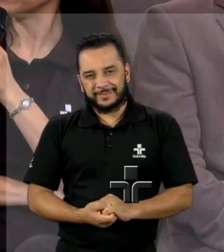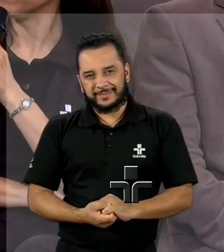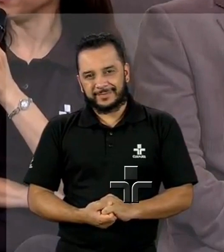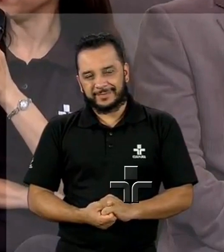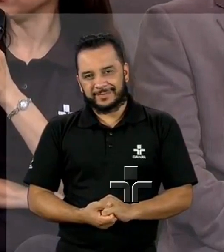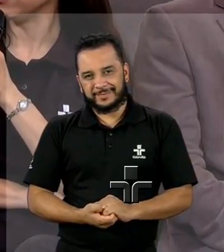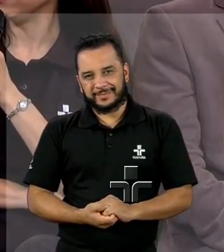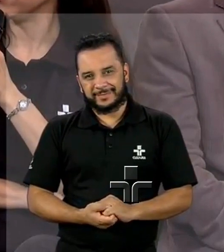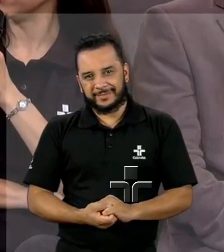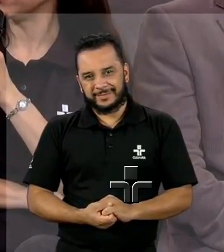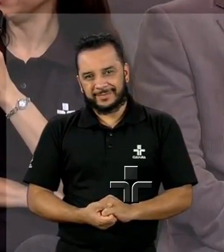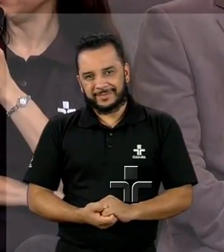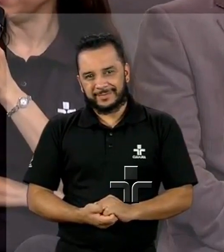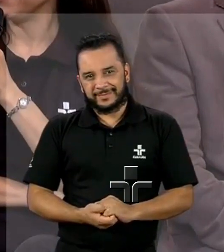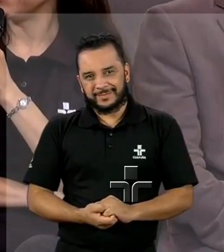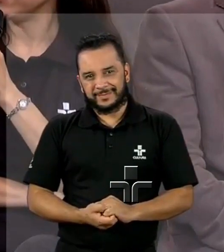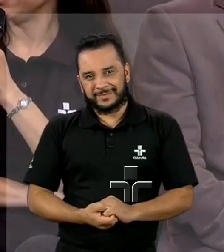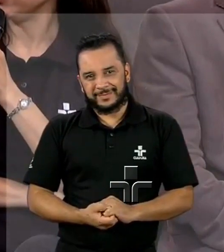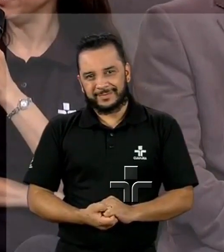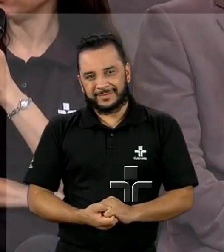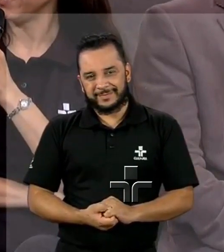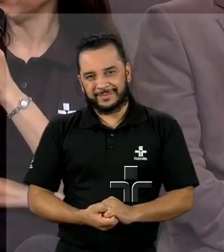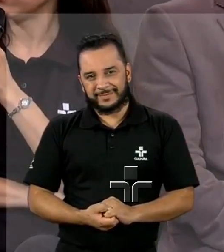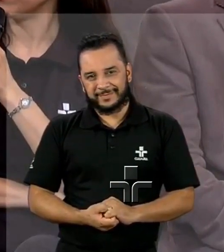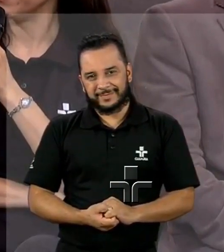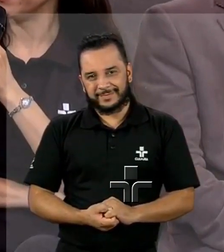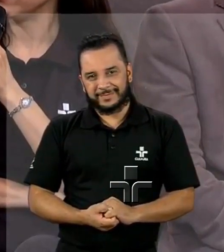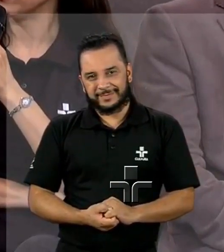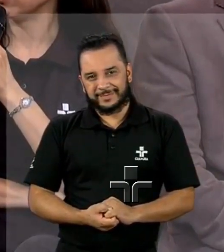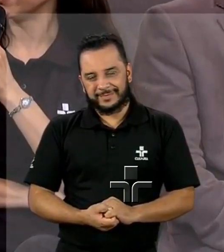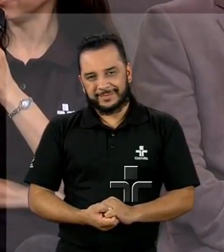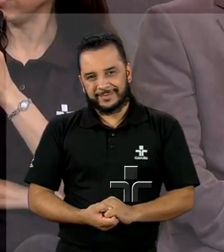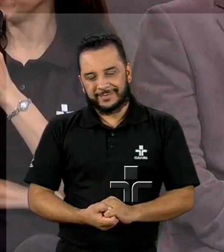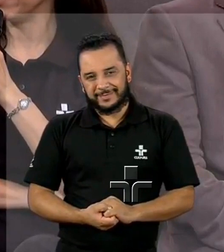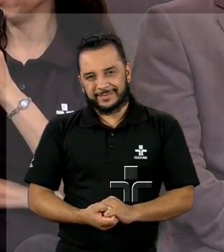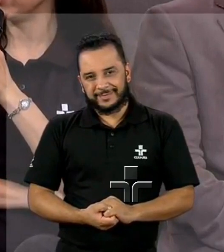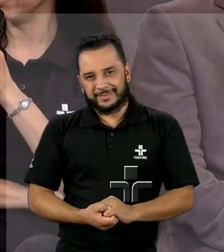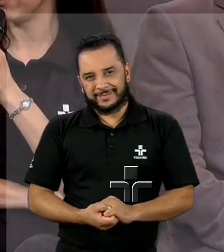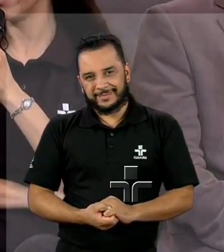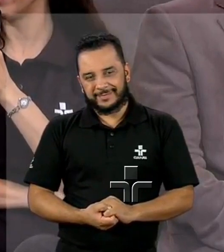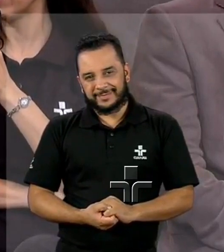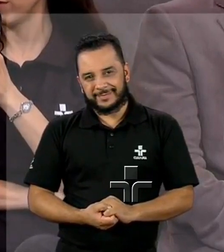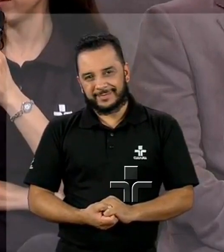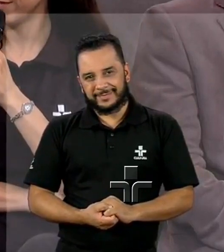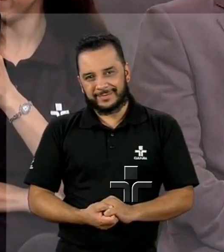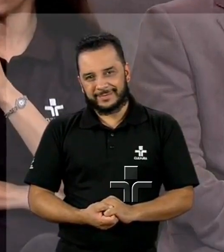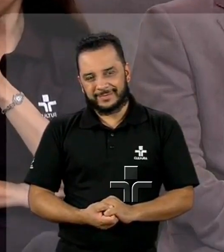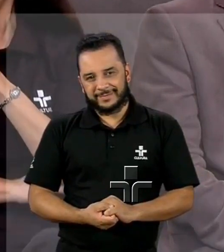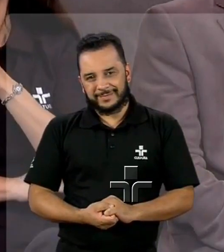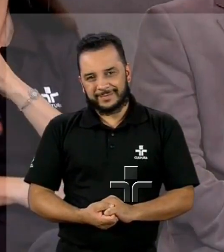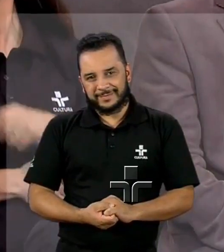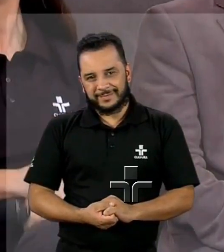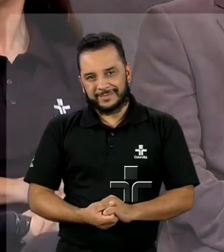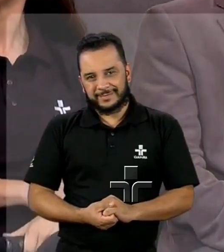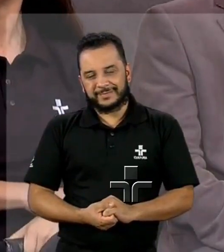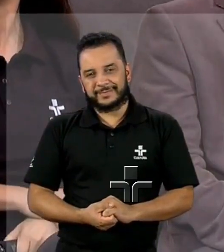crescimento na venda de livros, mas o sentimento é que o brasileiro continua sem o hábito da leitura. É contraditório. O que vocês acham sobre